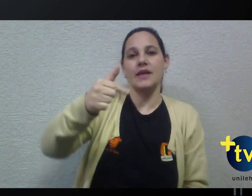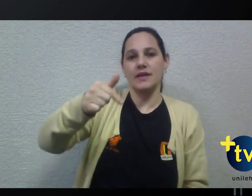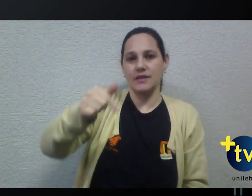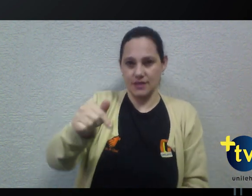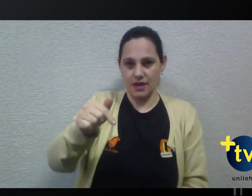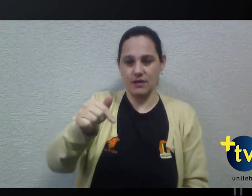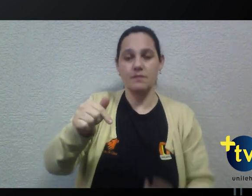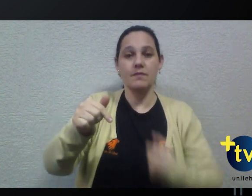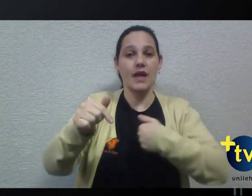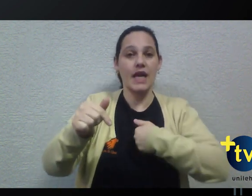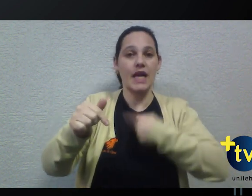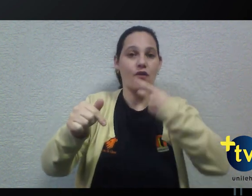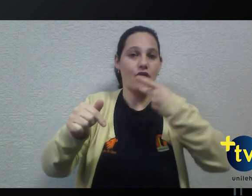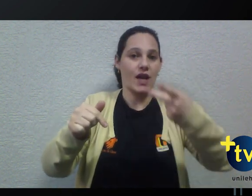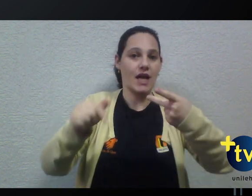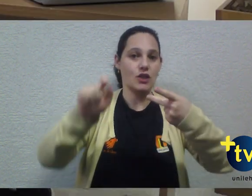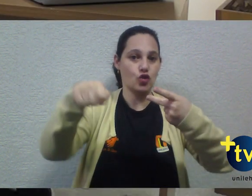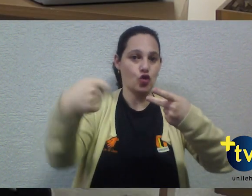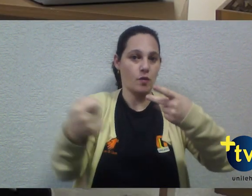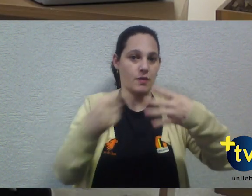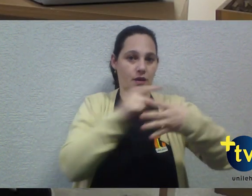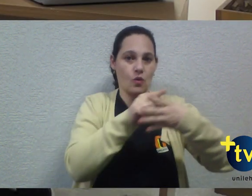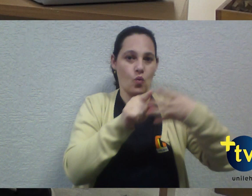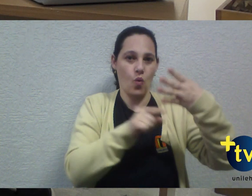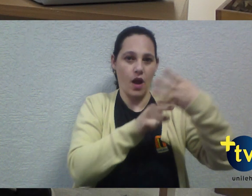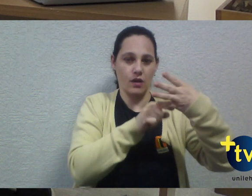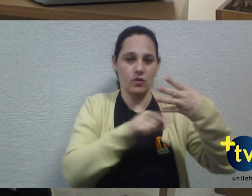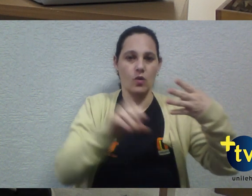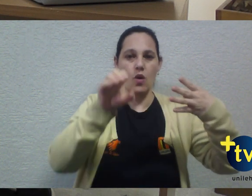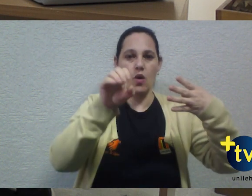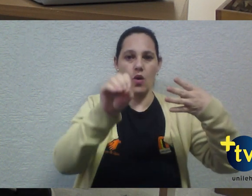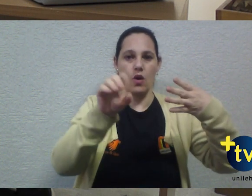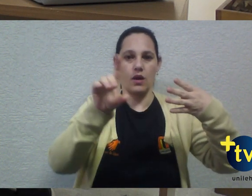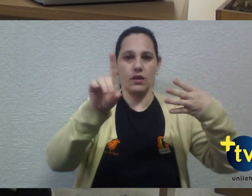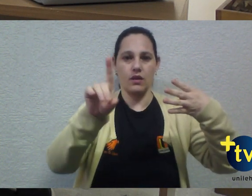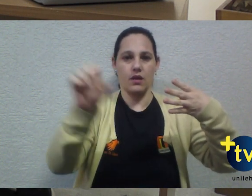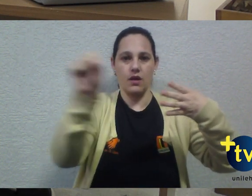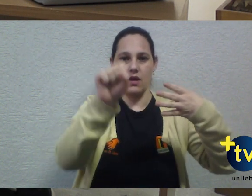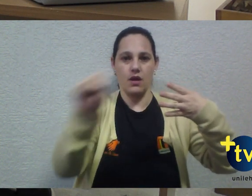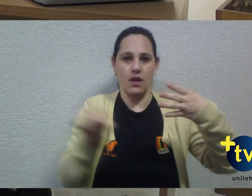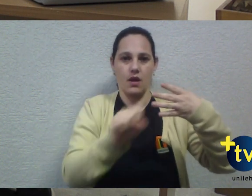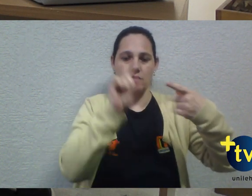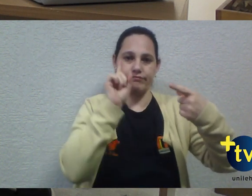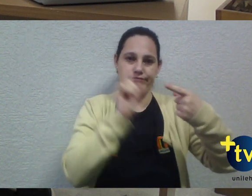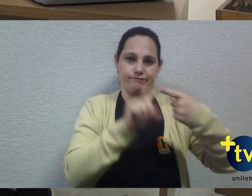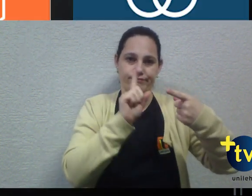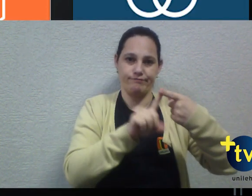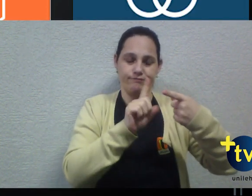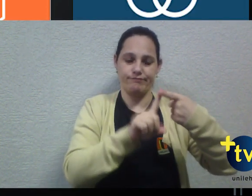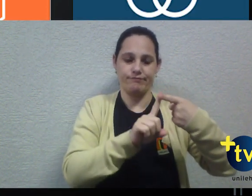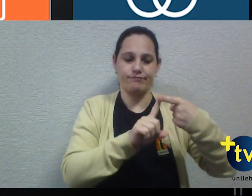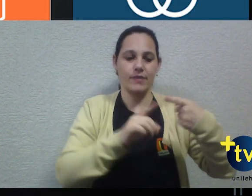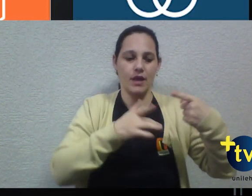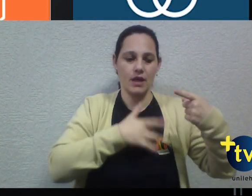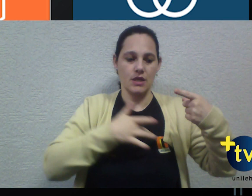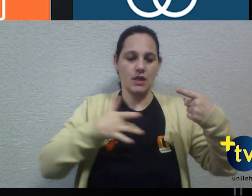de 2030 da ONU, e eu vou citar 4 delas. A primeira ODS é o DS4, Educação de